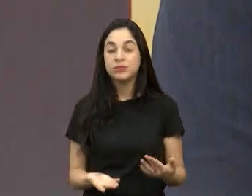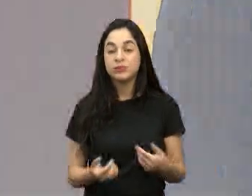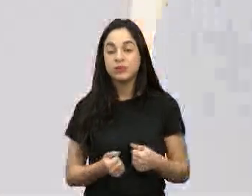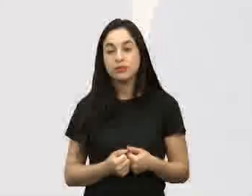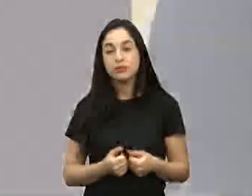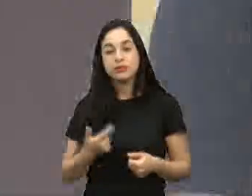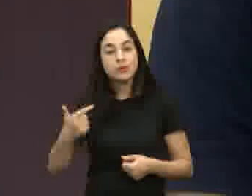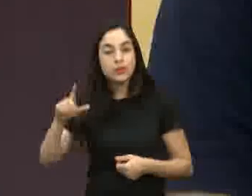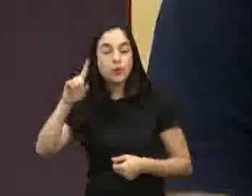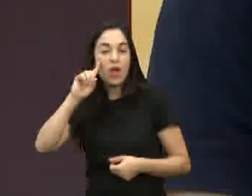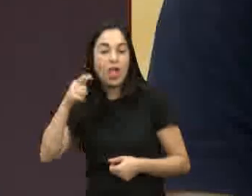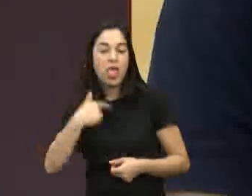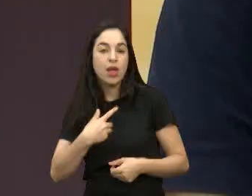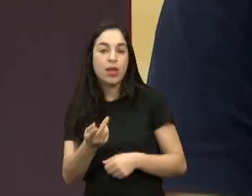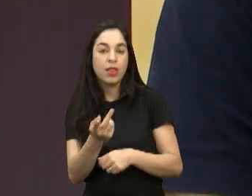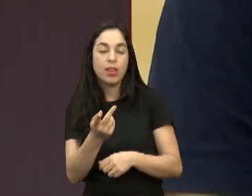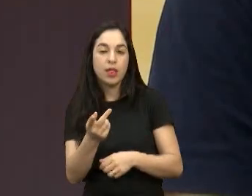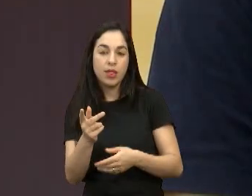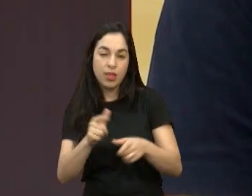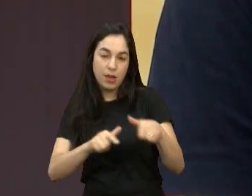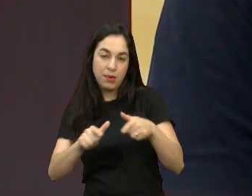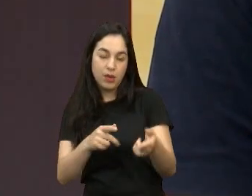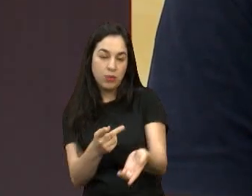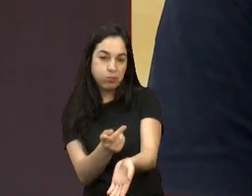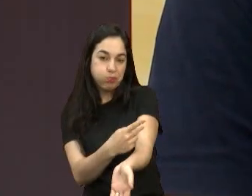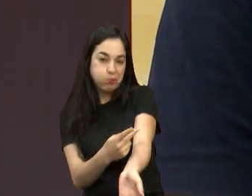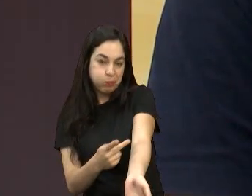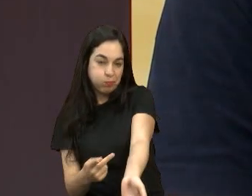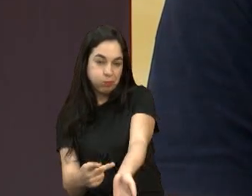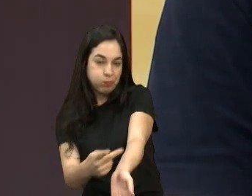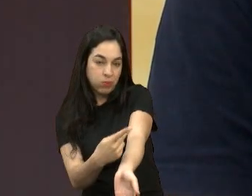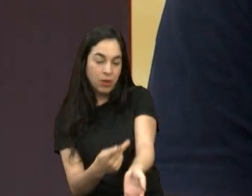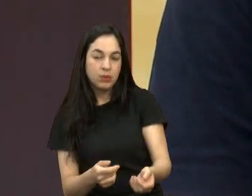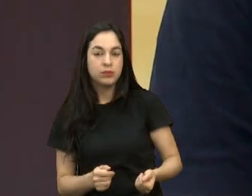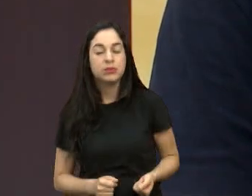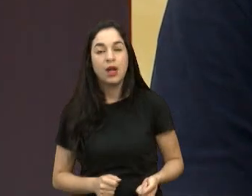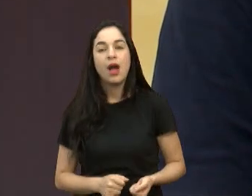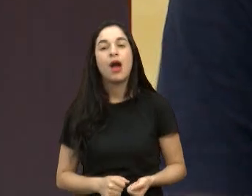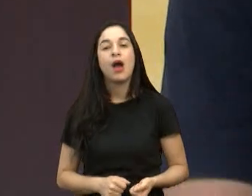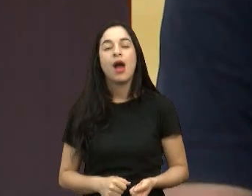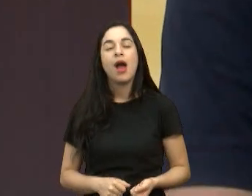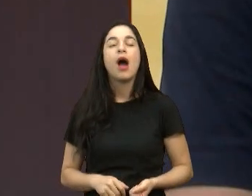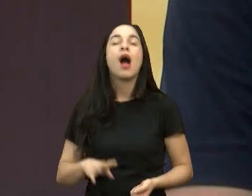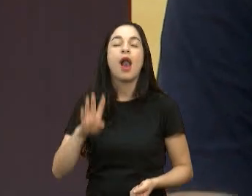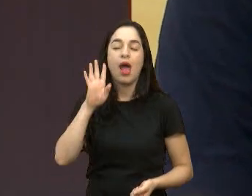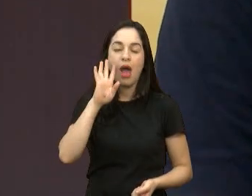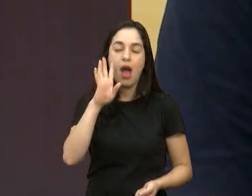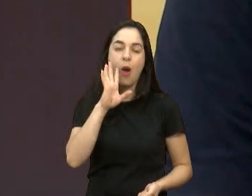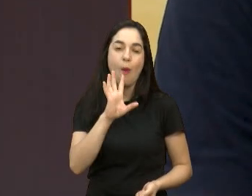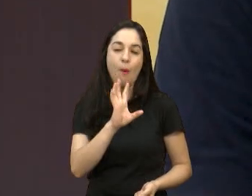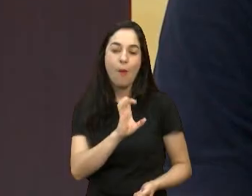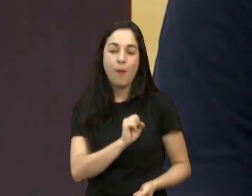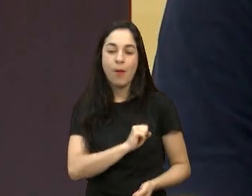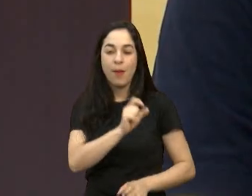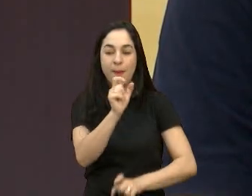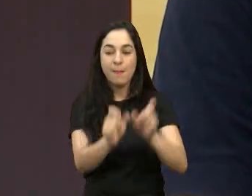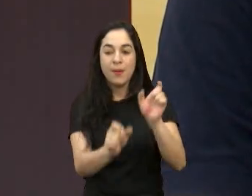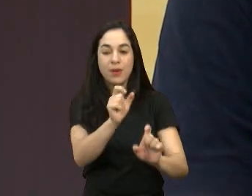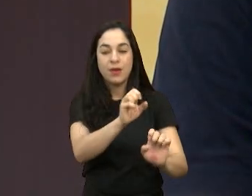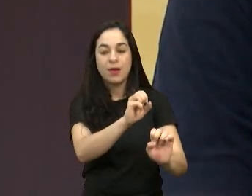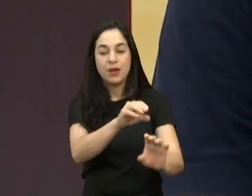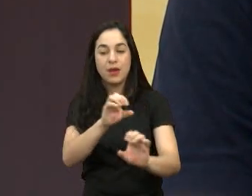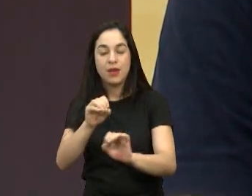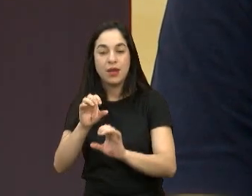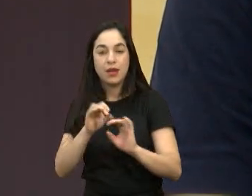trabalho com tatuagem. É muito da hora, muito gratificante também em poder ensinar alguém e ver a pessoa